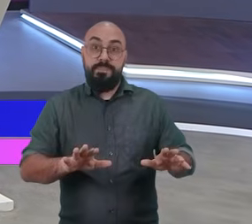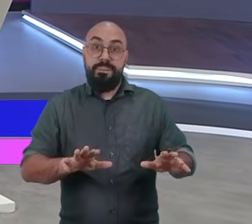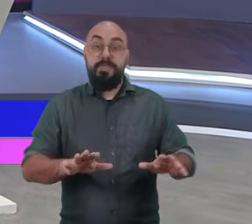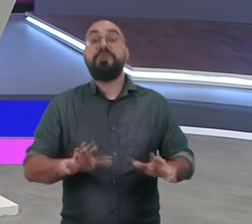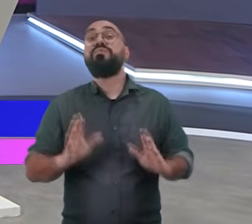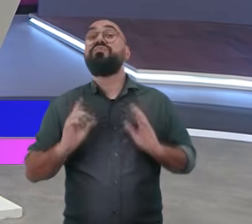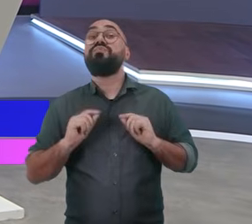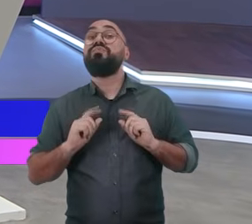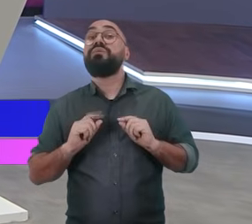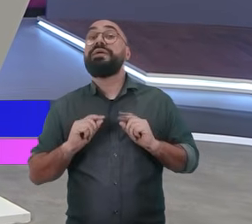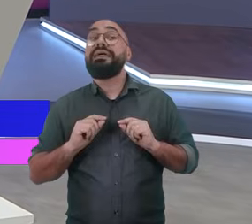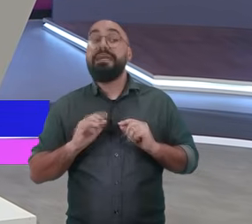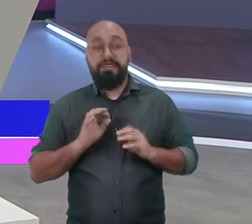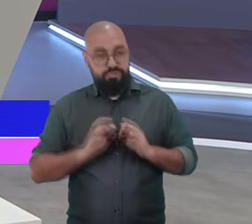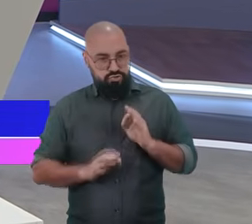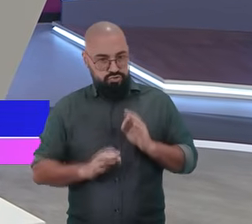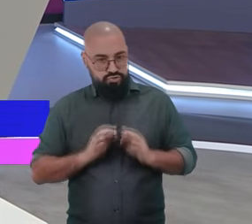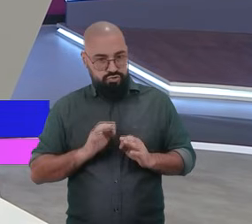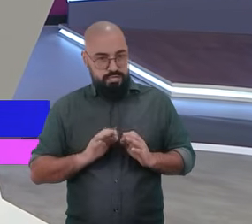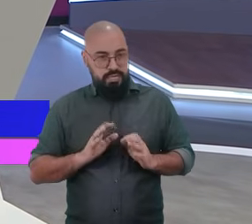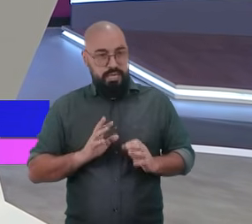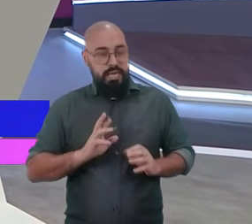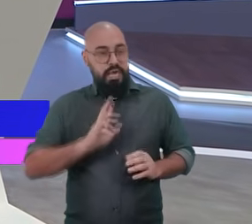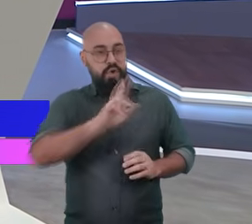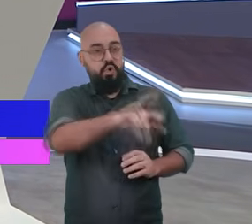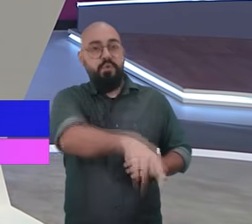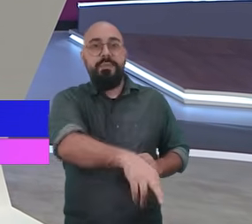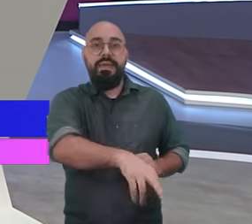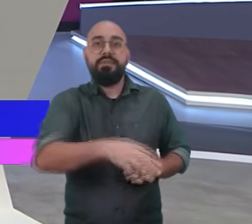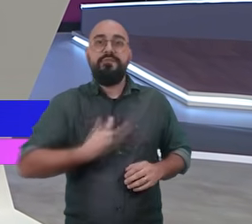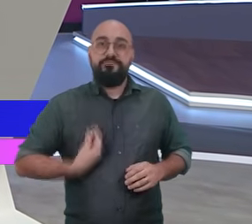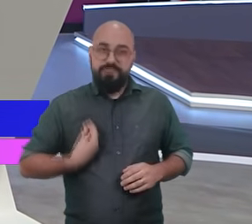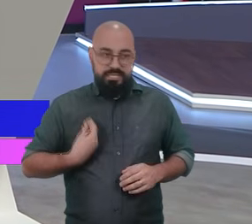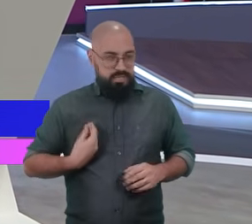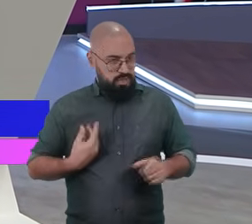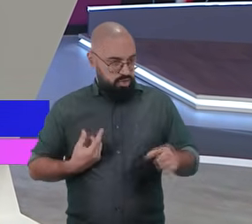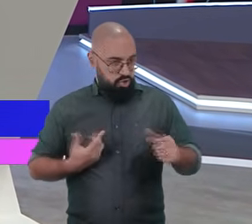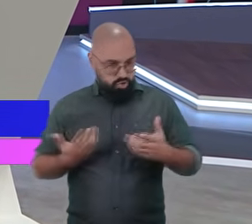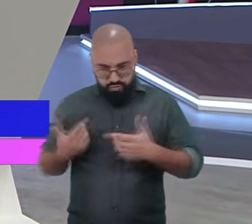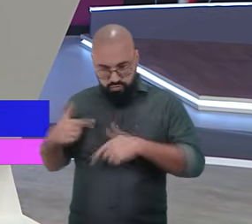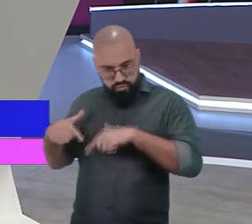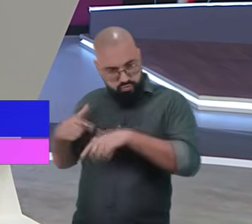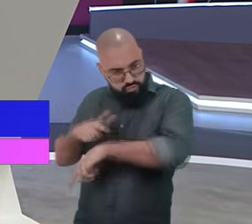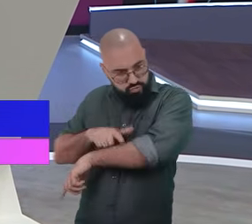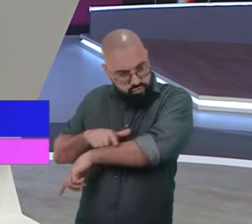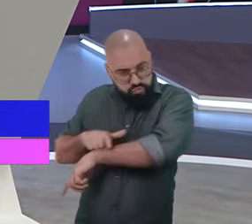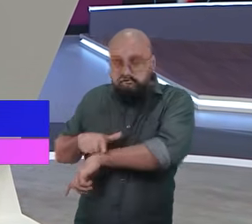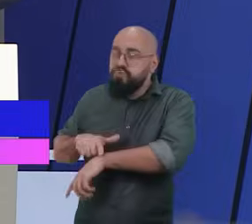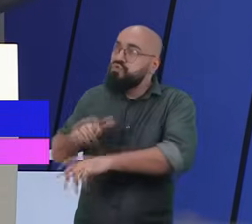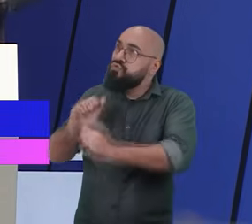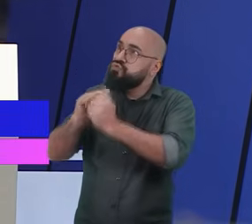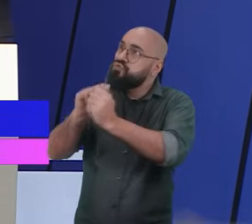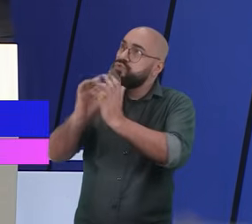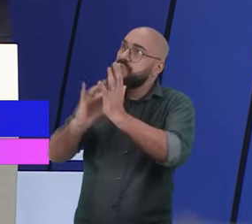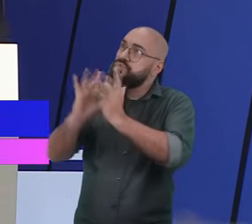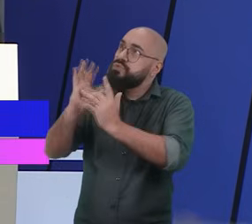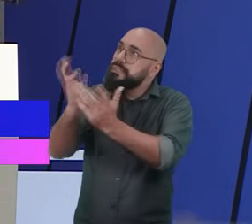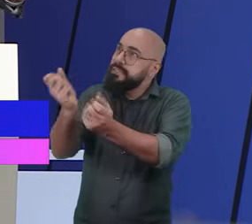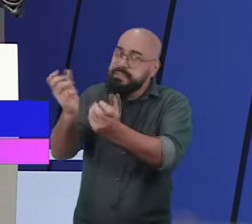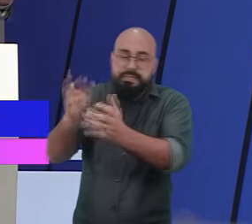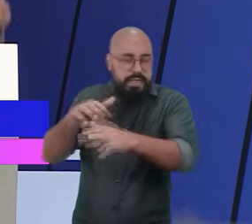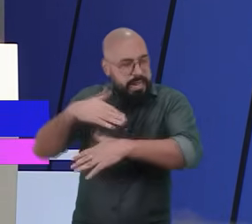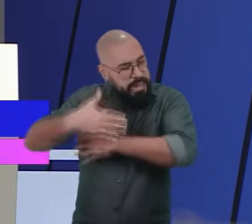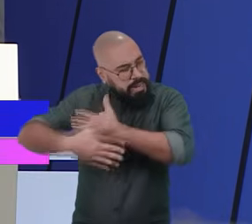momento, então, elas terão a recompensa da vida que hoje vivem. A Bíblia vai deixando isso tudo